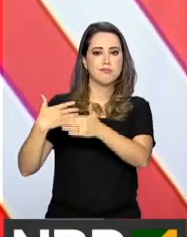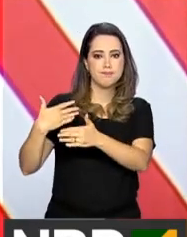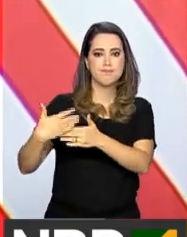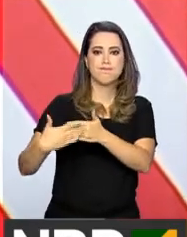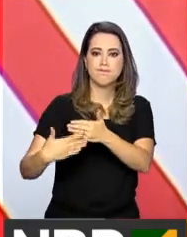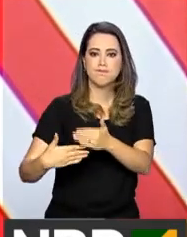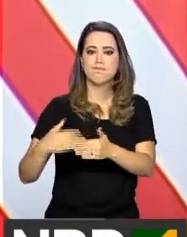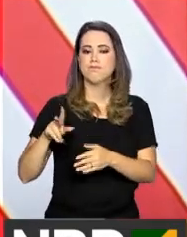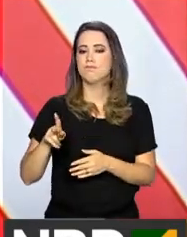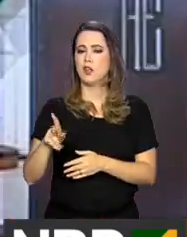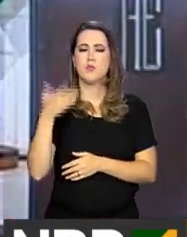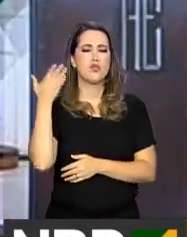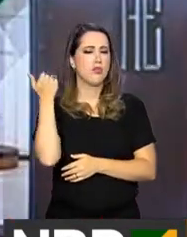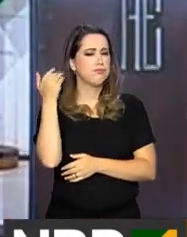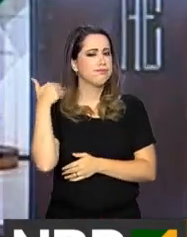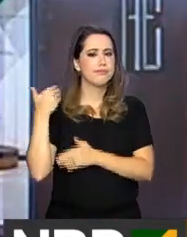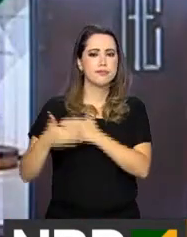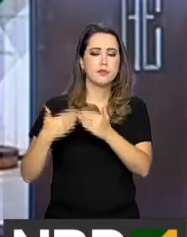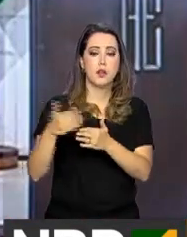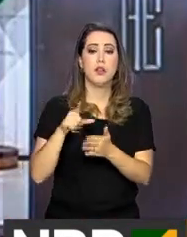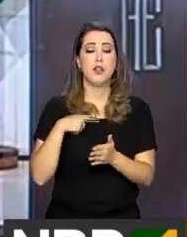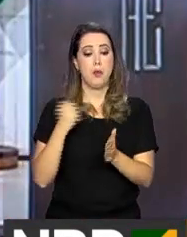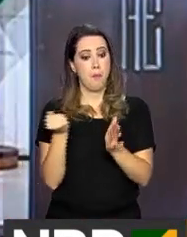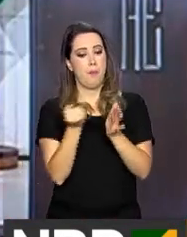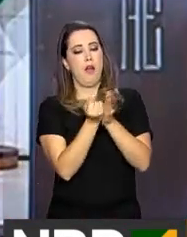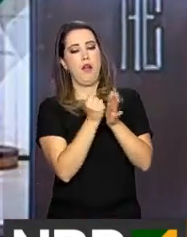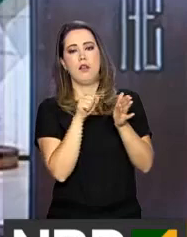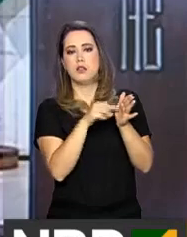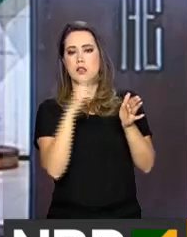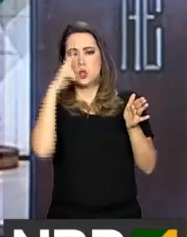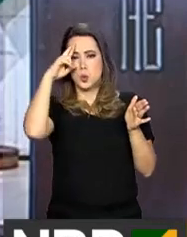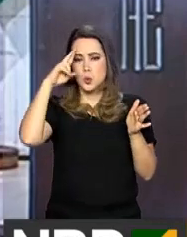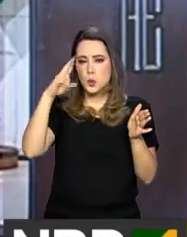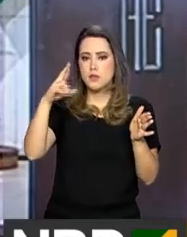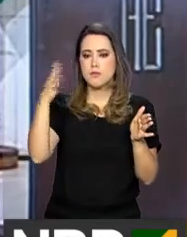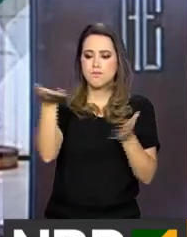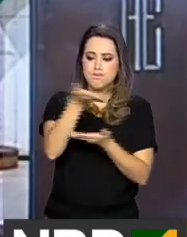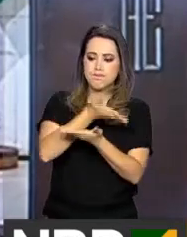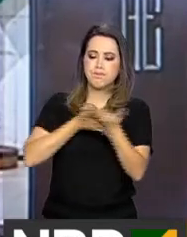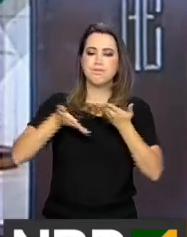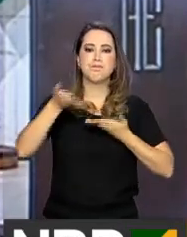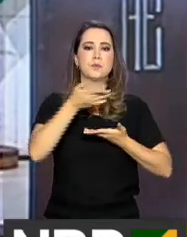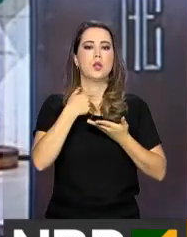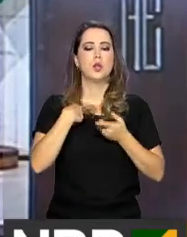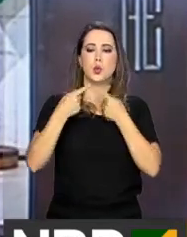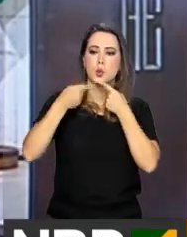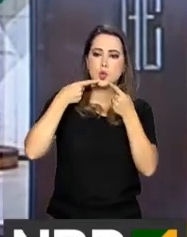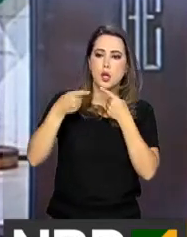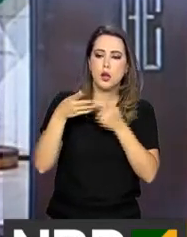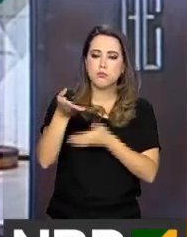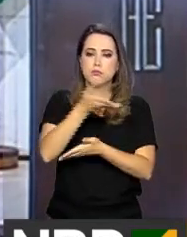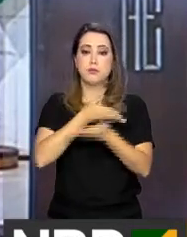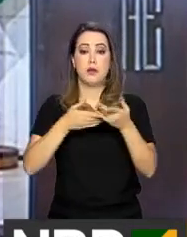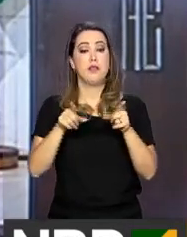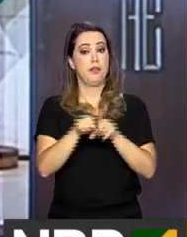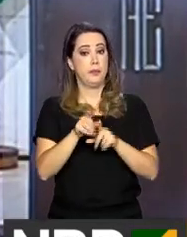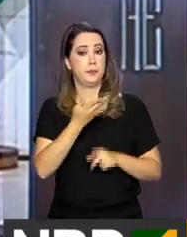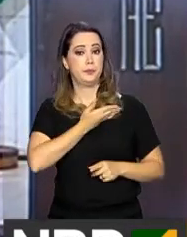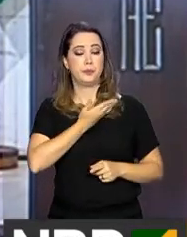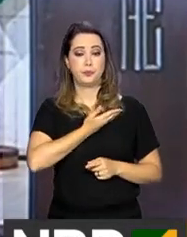maduras. Relações que trazem a marca do respeito mútuo, do diálogo e da